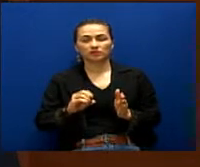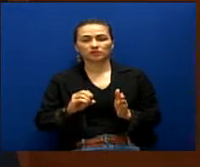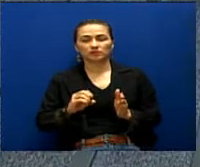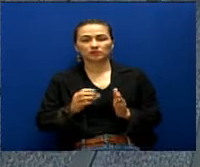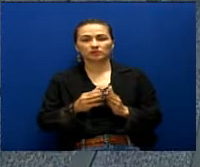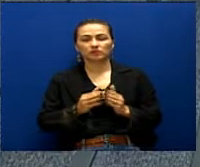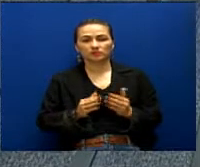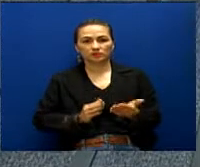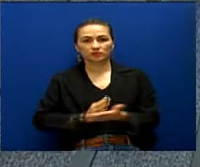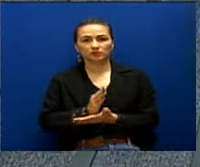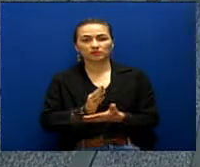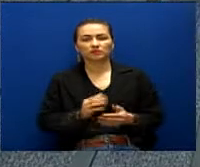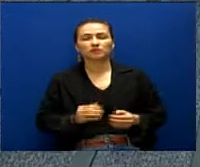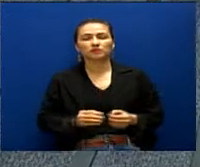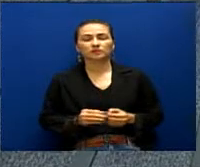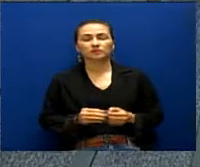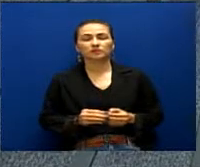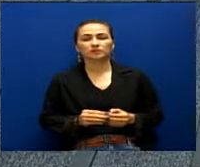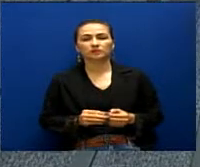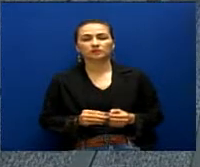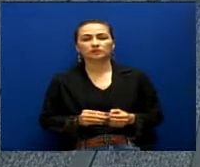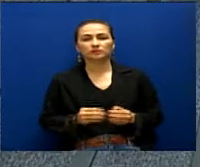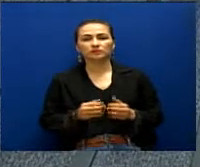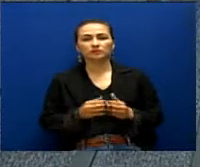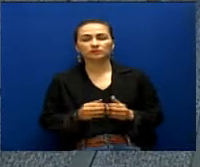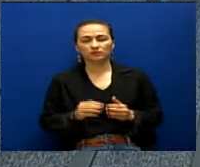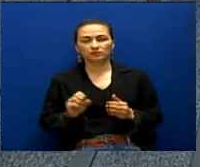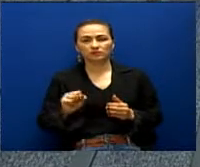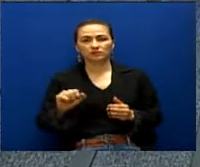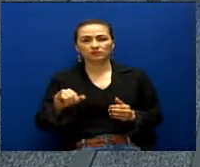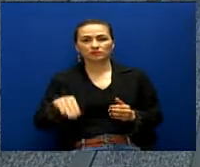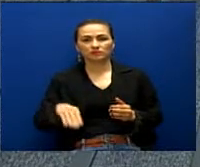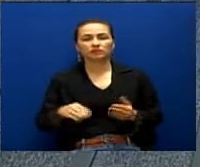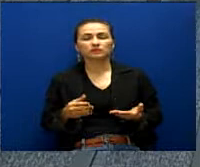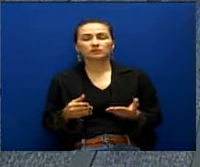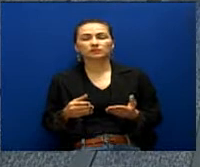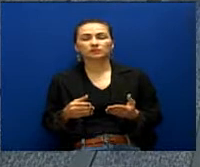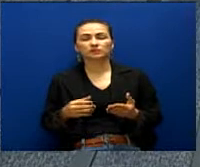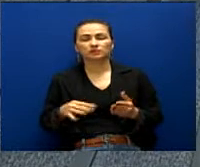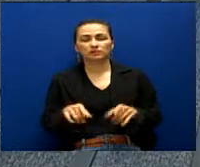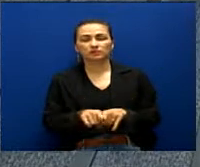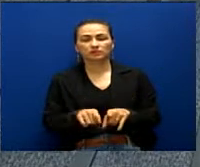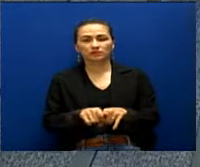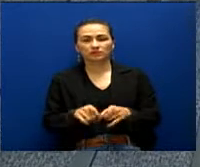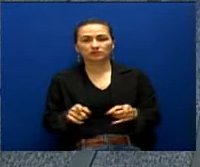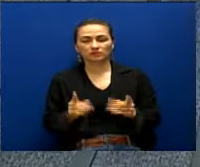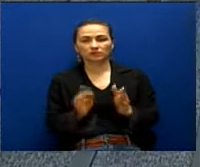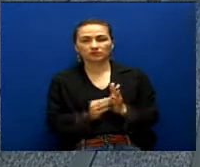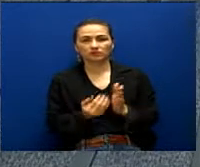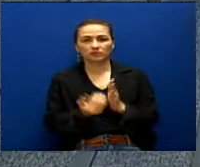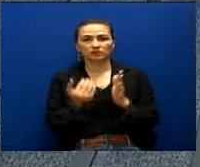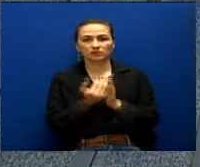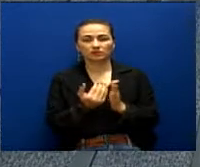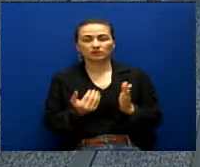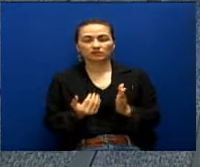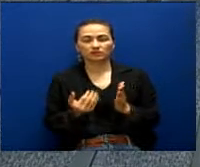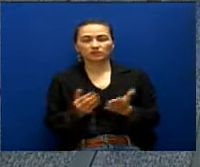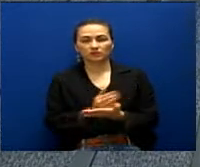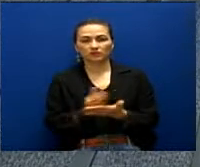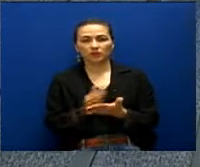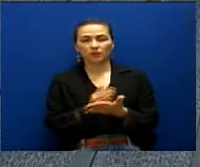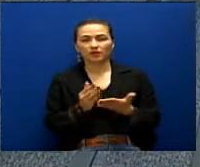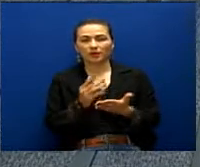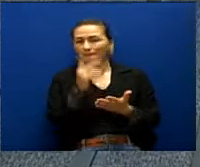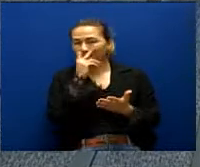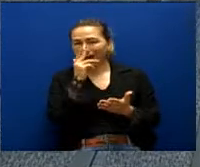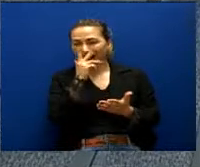O encaminhamento é voto sim também a todas as emendas. A gente só quero destacar, algumas emendas foi feita, as emendas eram muito parecidas. Eu vou